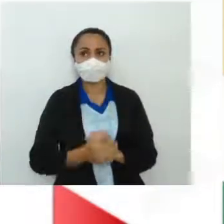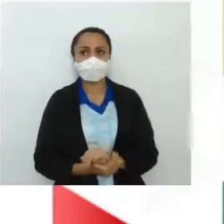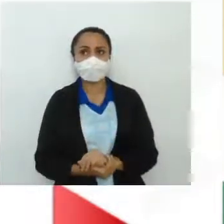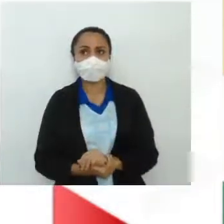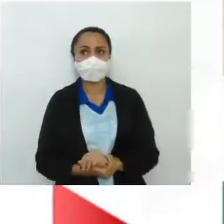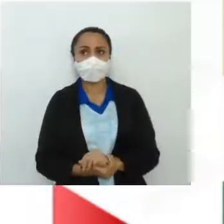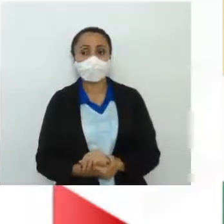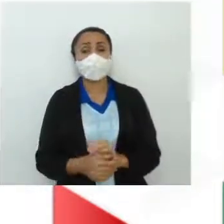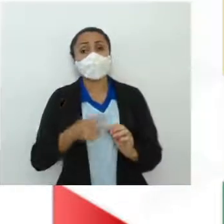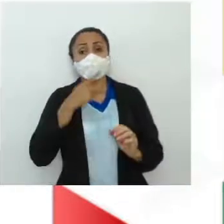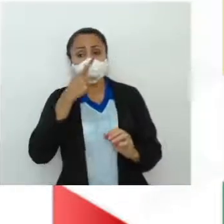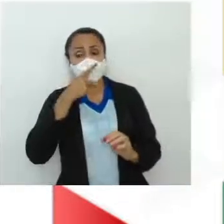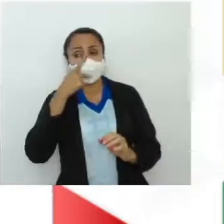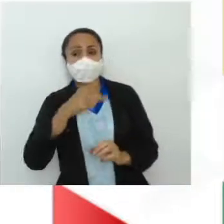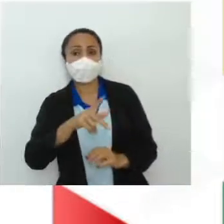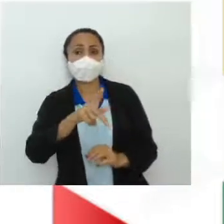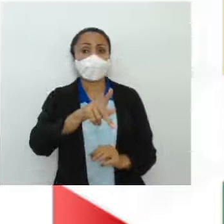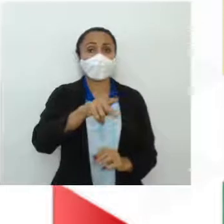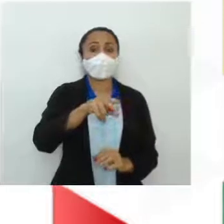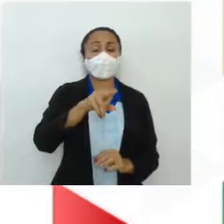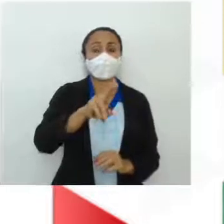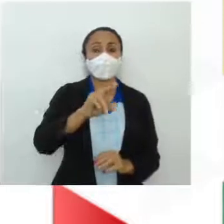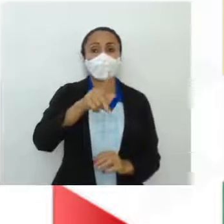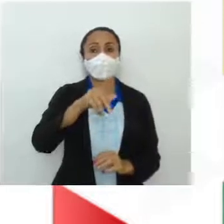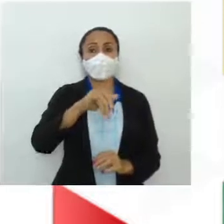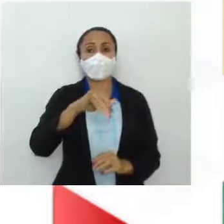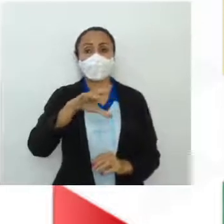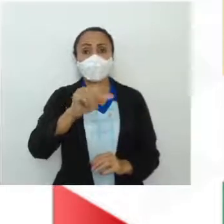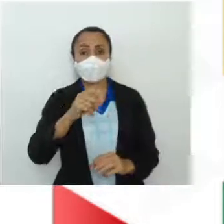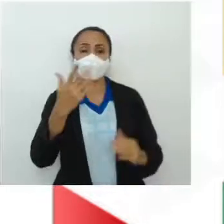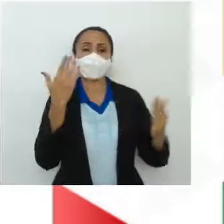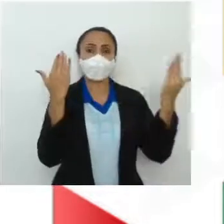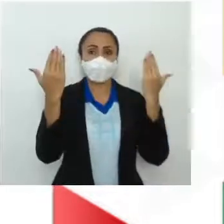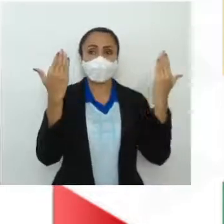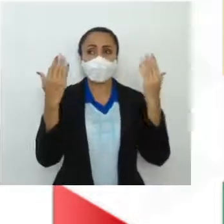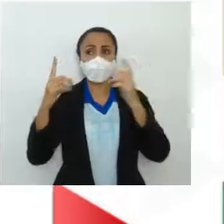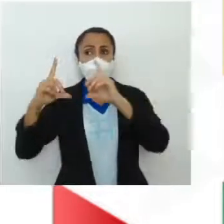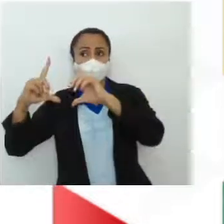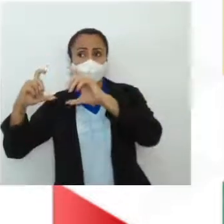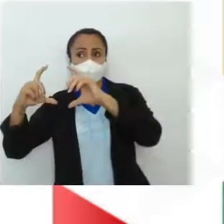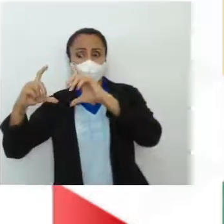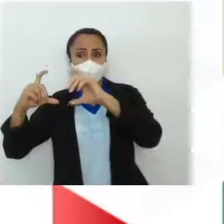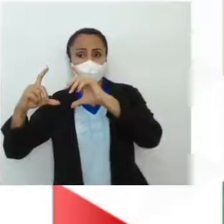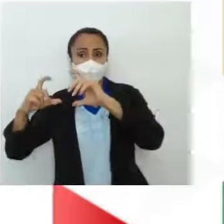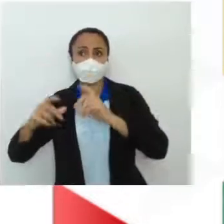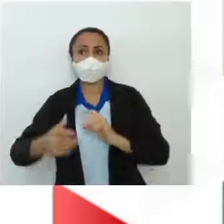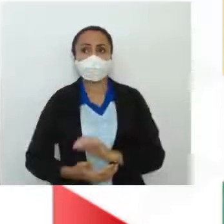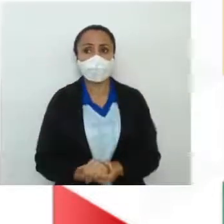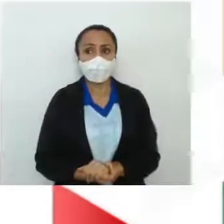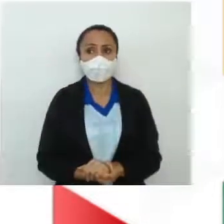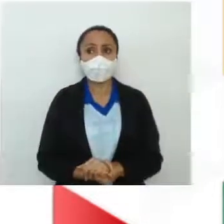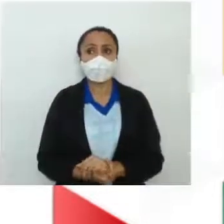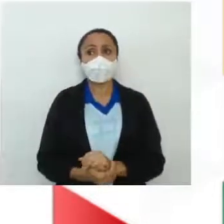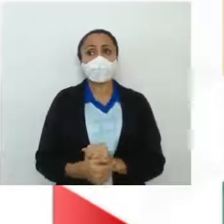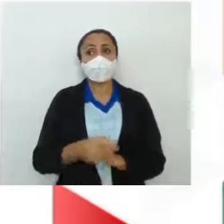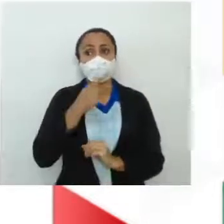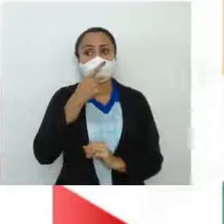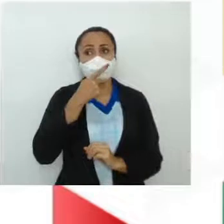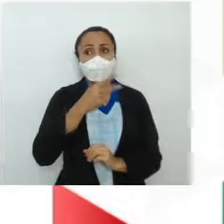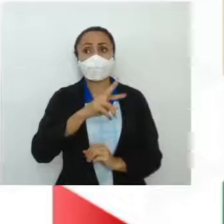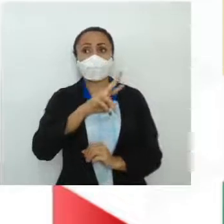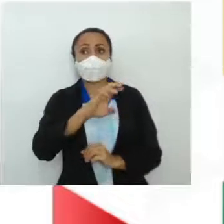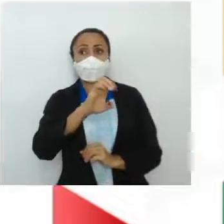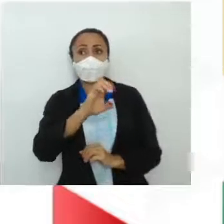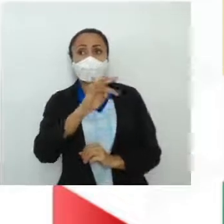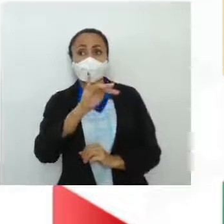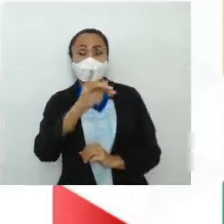se fala da pupila, a gente pode comparar ao diafragma da máquina. Quando se fala ali da retina, a gente compara